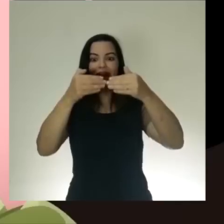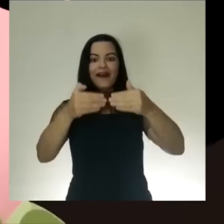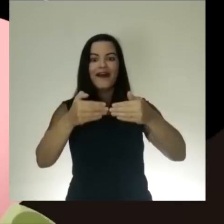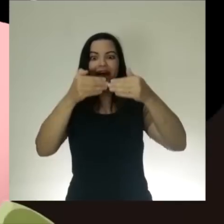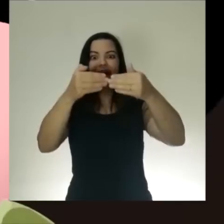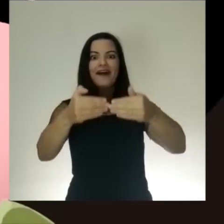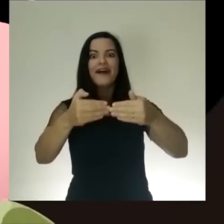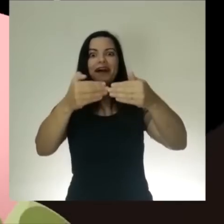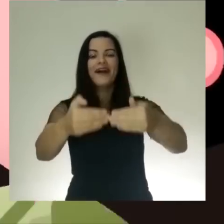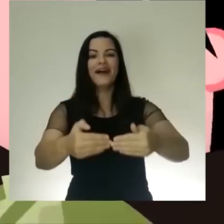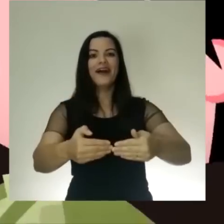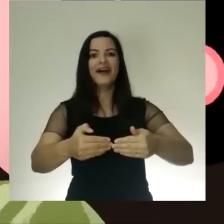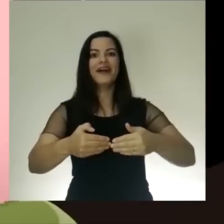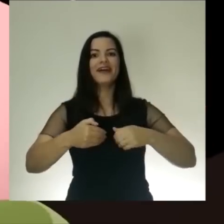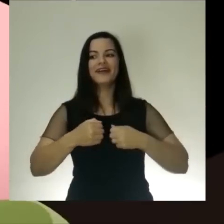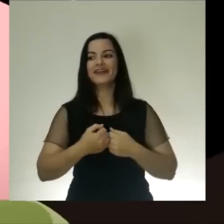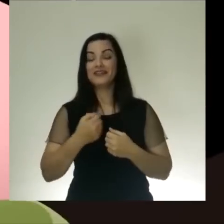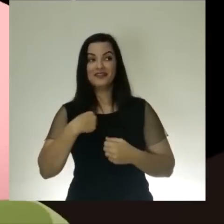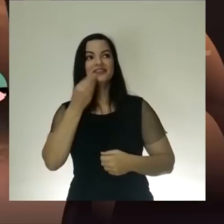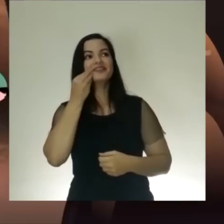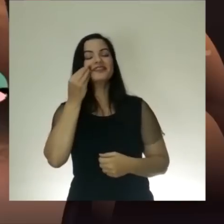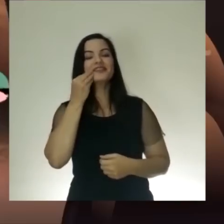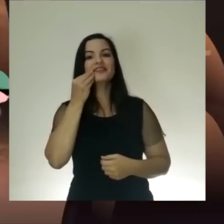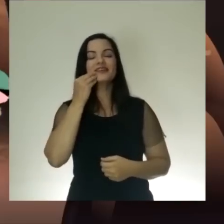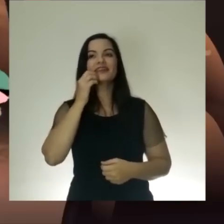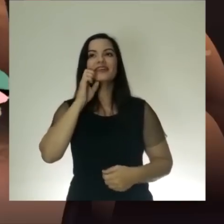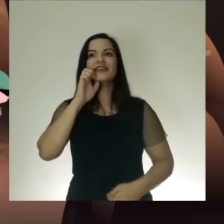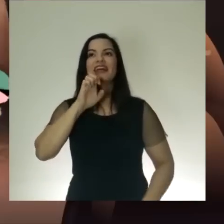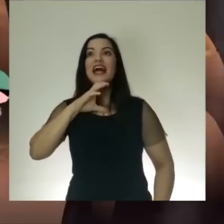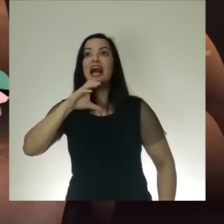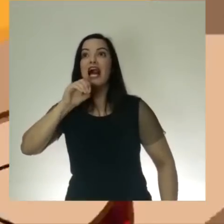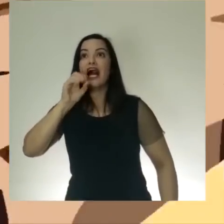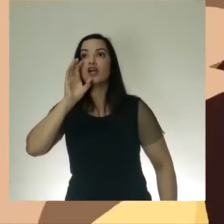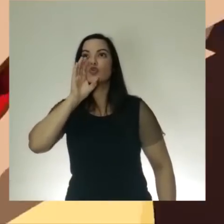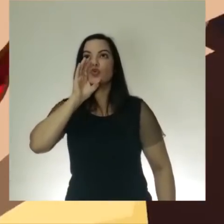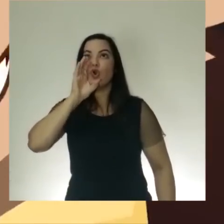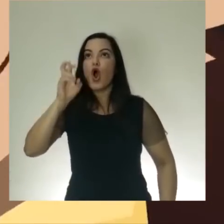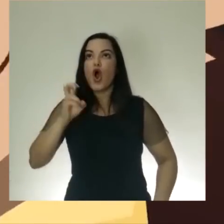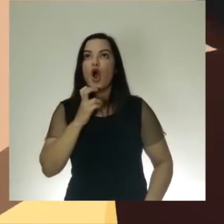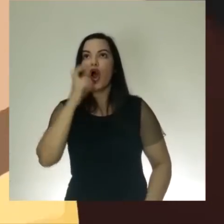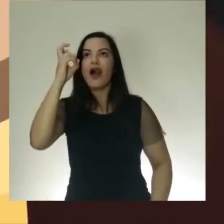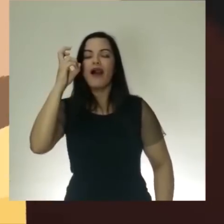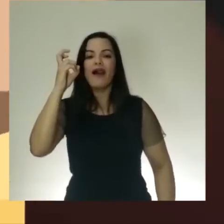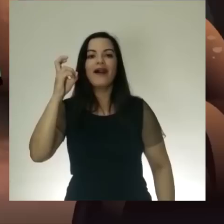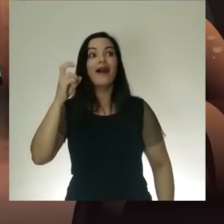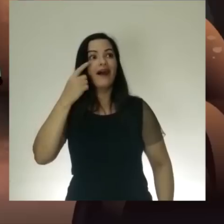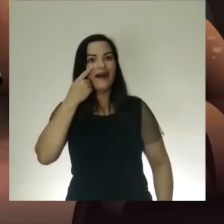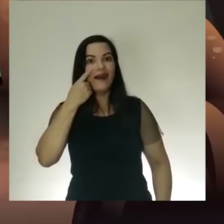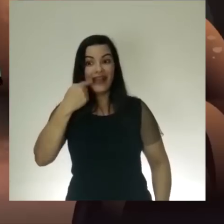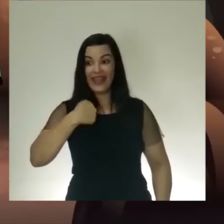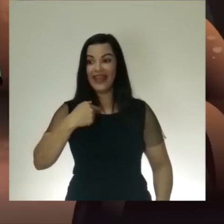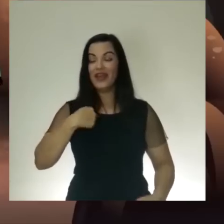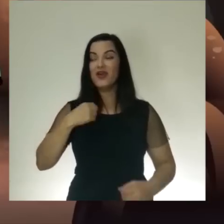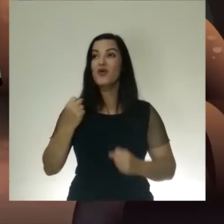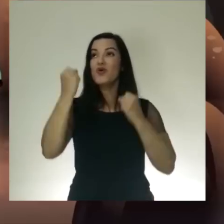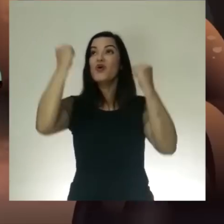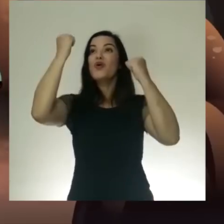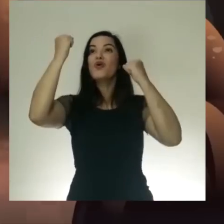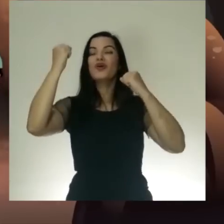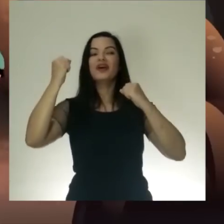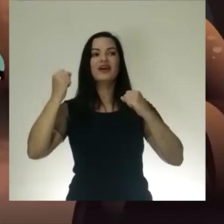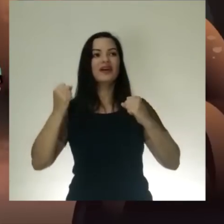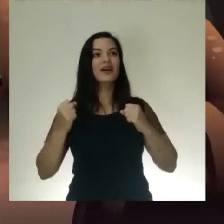Olha, vou tentar. Eco! Eco! Agora eu. Uhul!